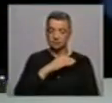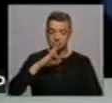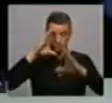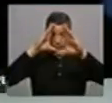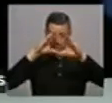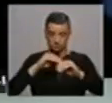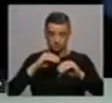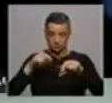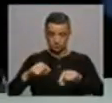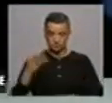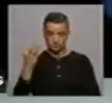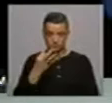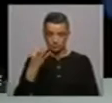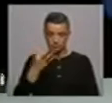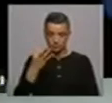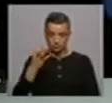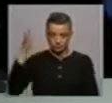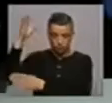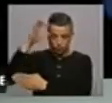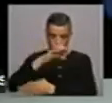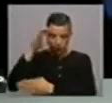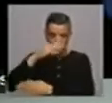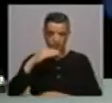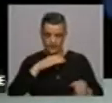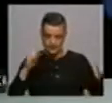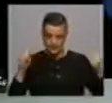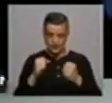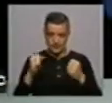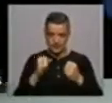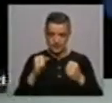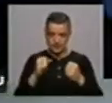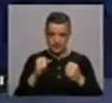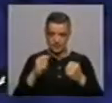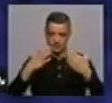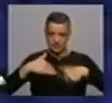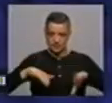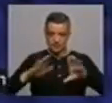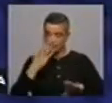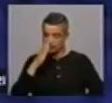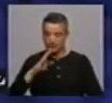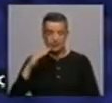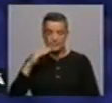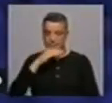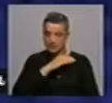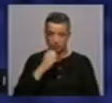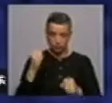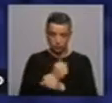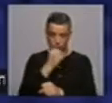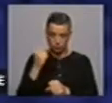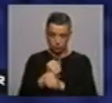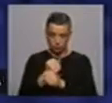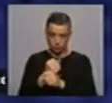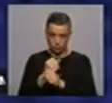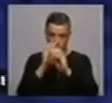país. Aqui no Porto está um autêntico dilúvio e um bocadinho frio. E, de facto, nada mais apropriado que uma frente fria. É o trabalho feito pelo